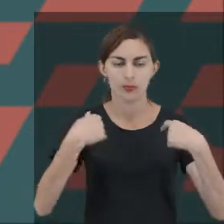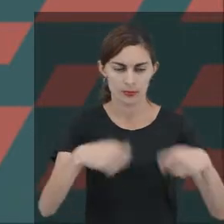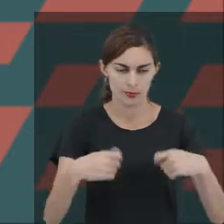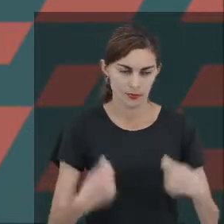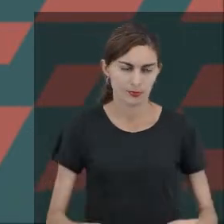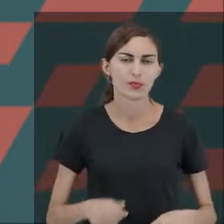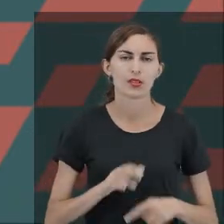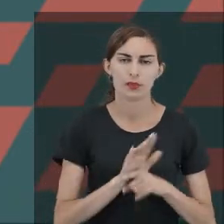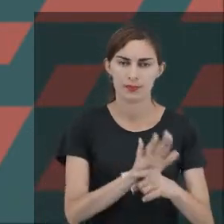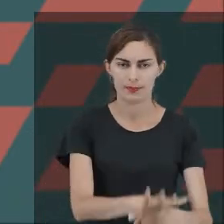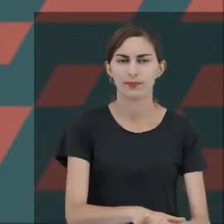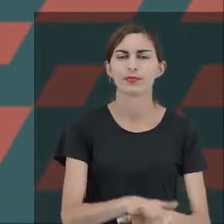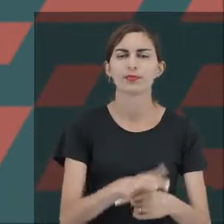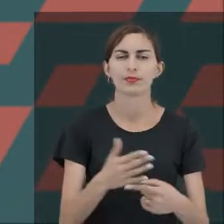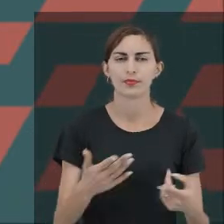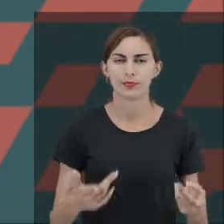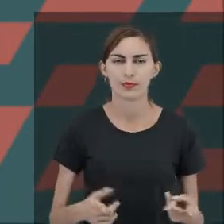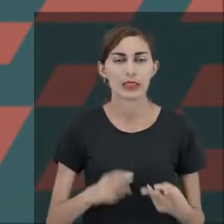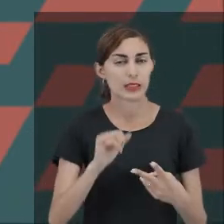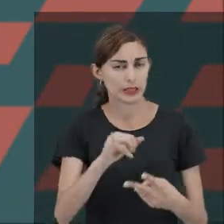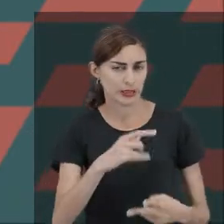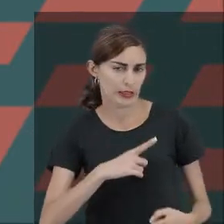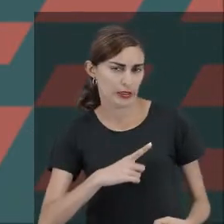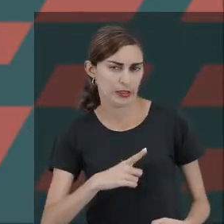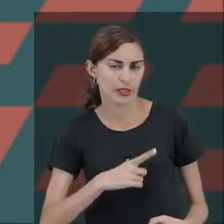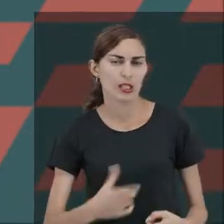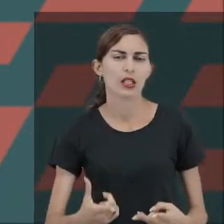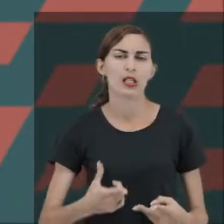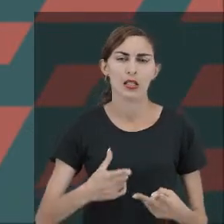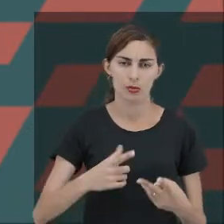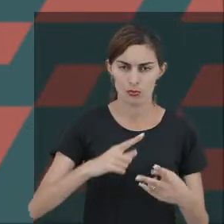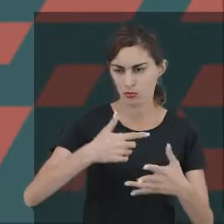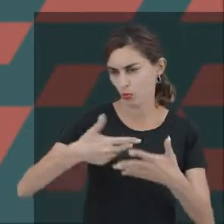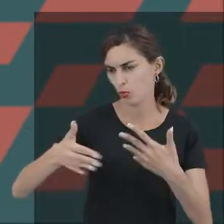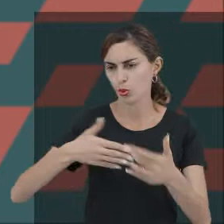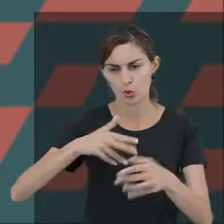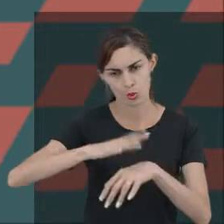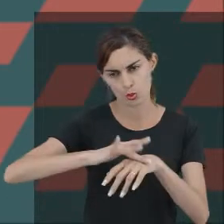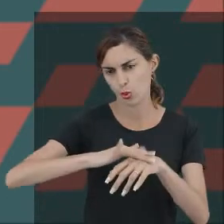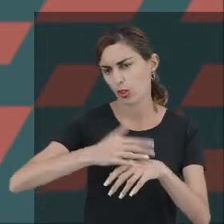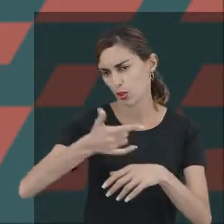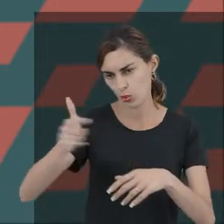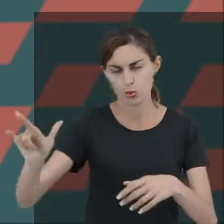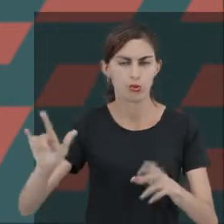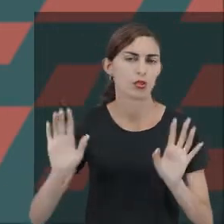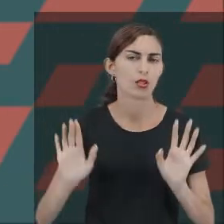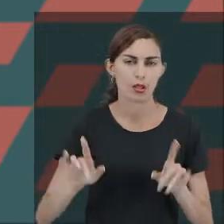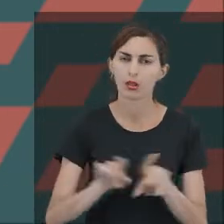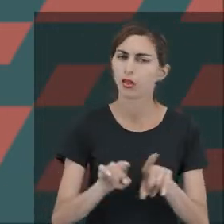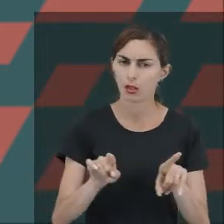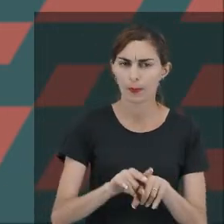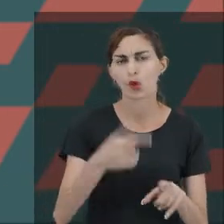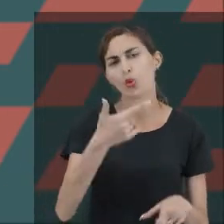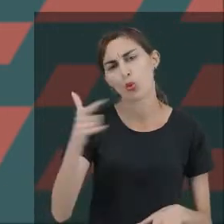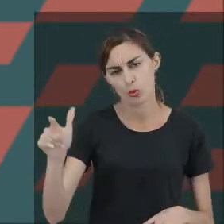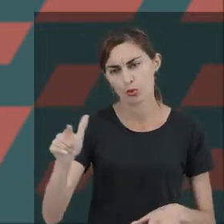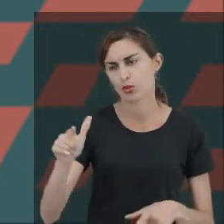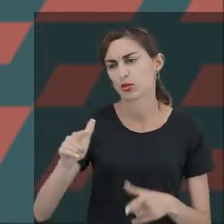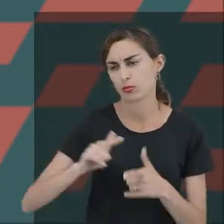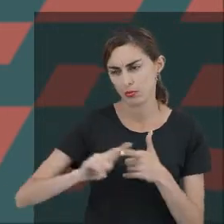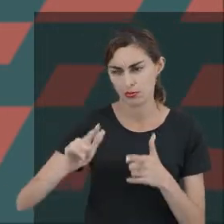outras atividades, eles são independentes do diagnóstico de Zika. Isso é importante. Zika é uma das causas e as outras